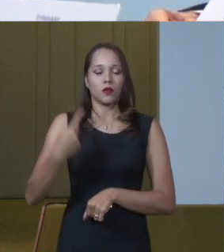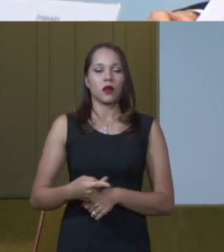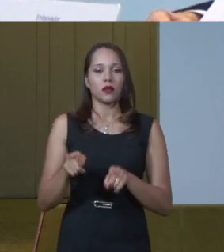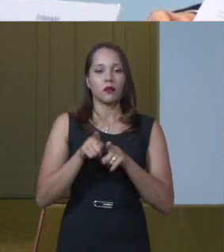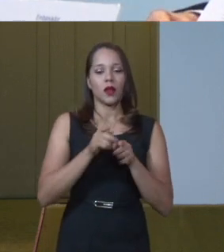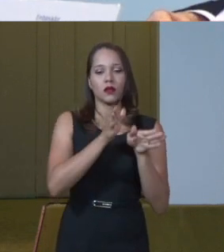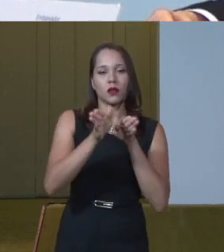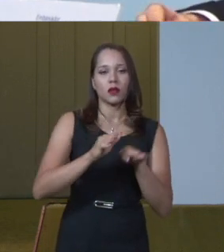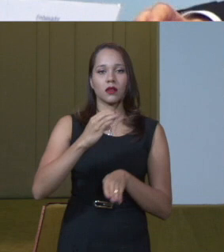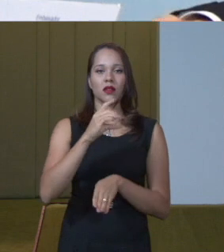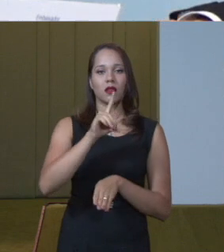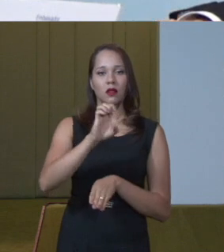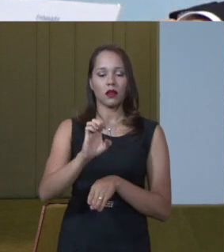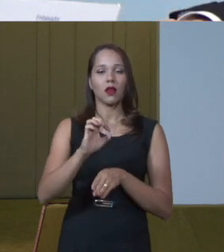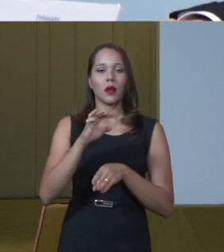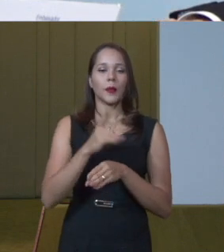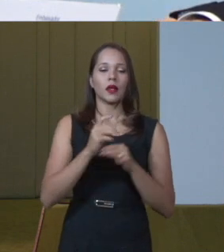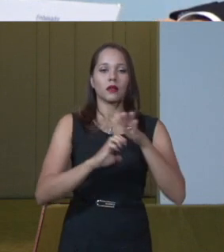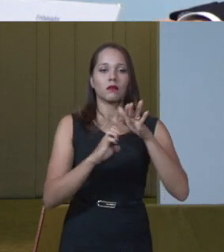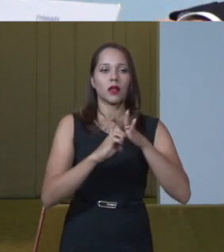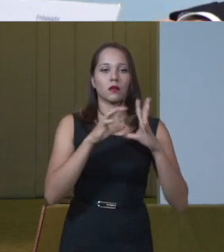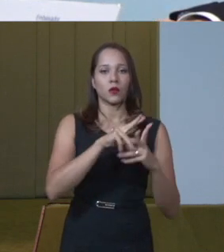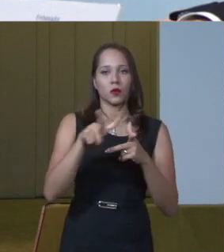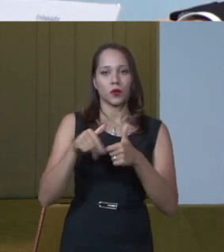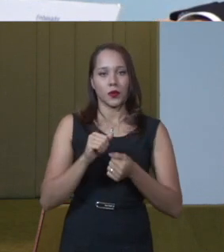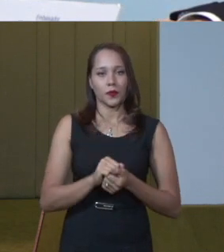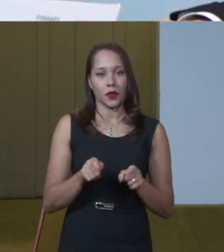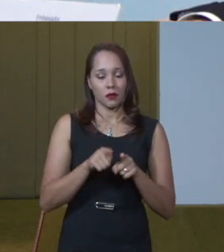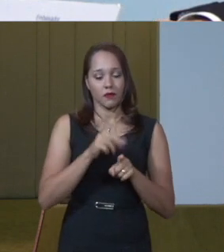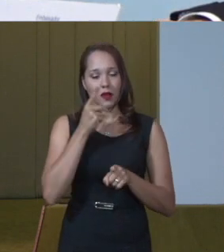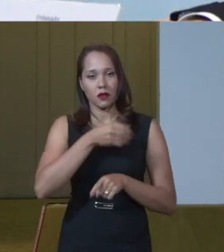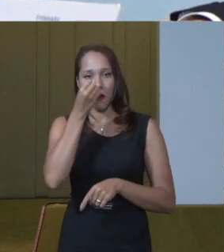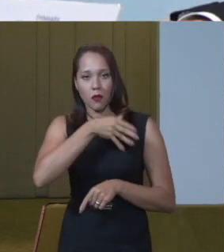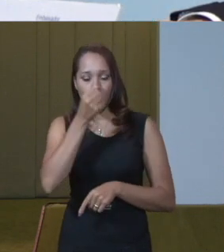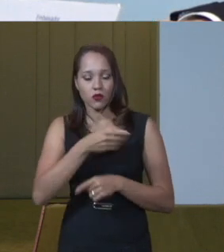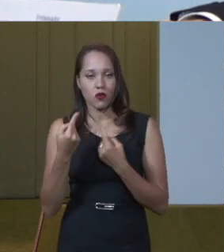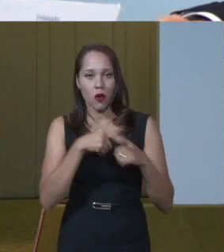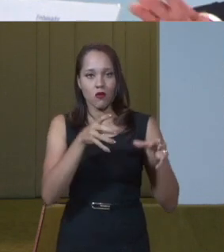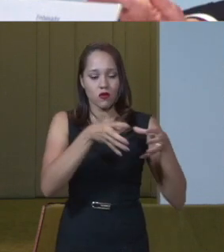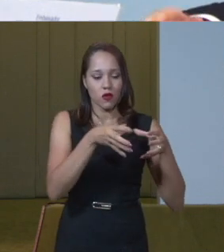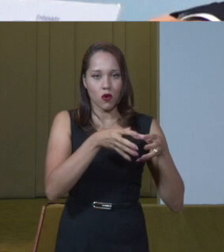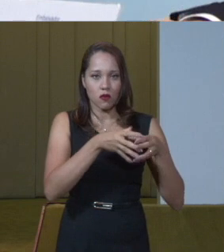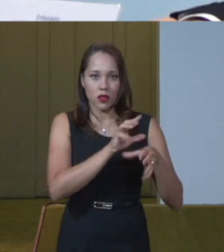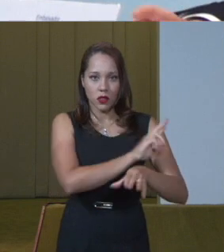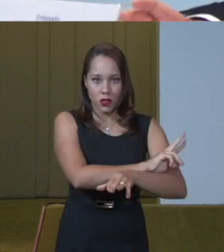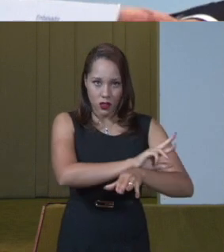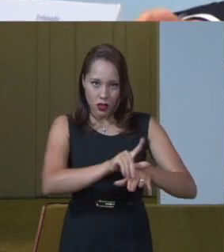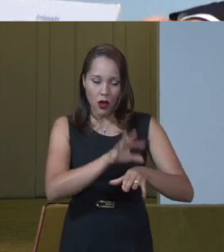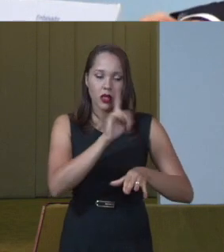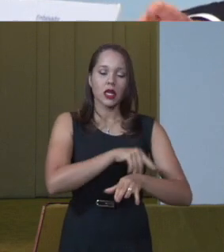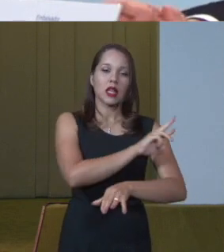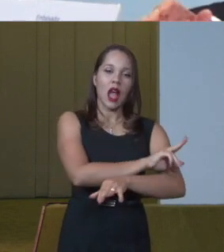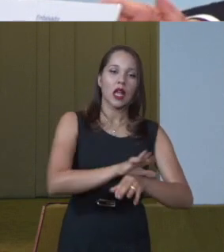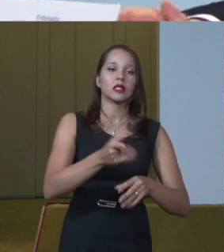OCDE para multinacionais. Reforçamos a visão de que os abusos contra grupos específicos, seja